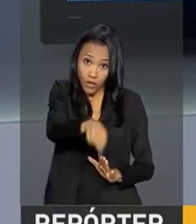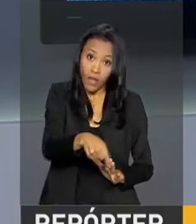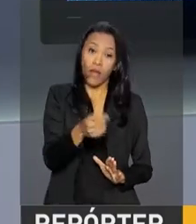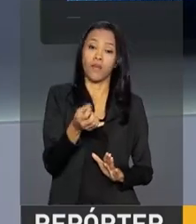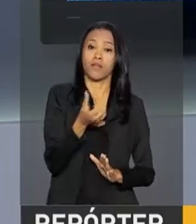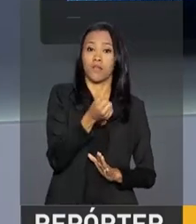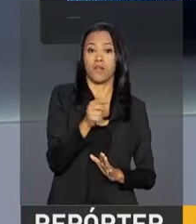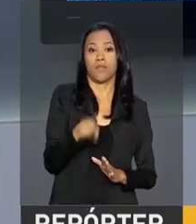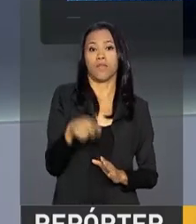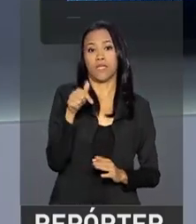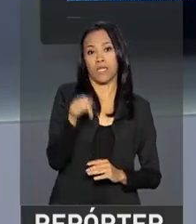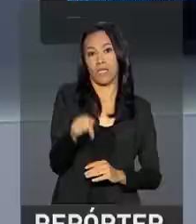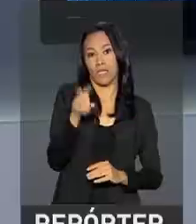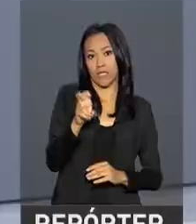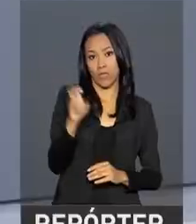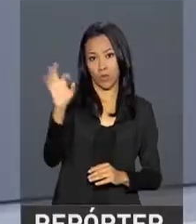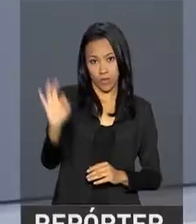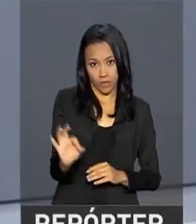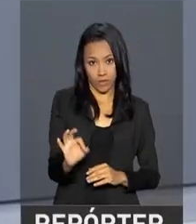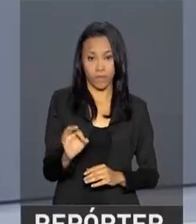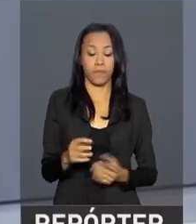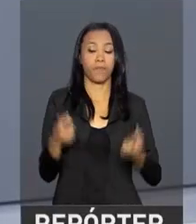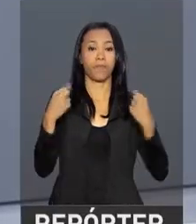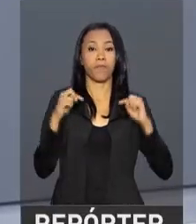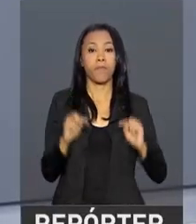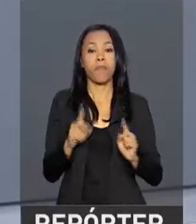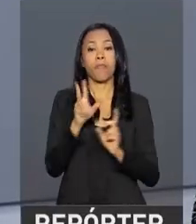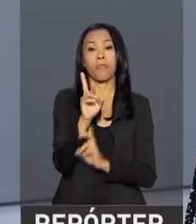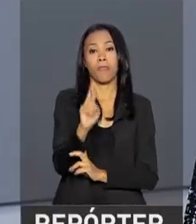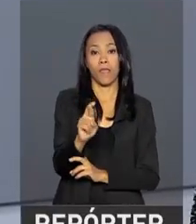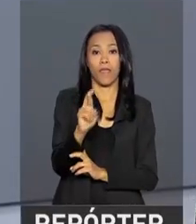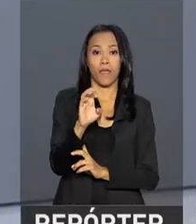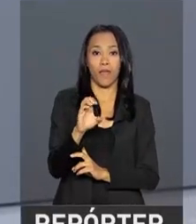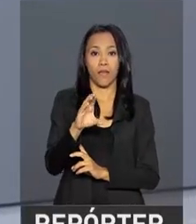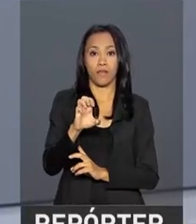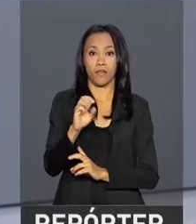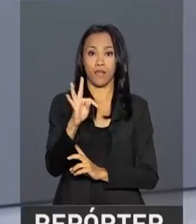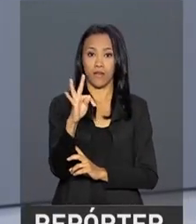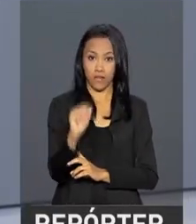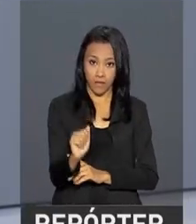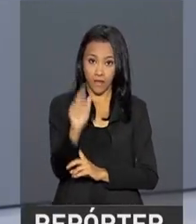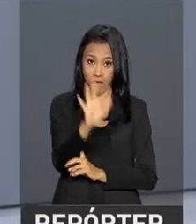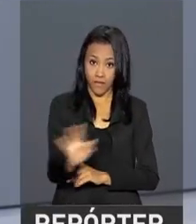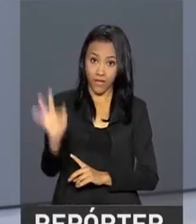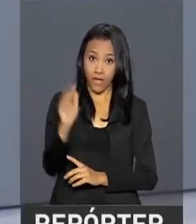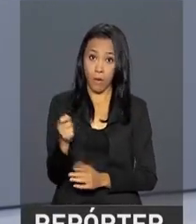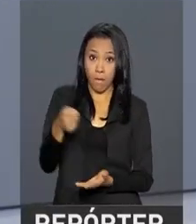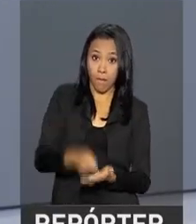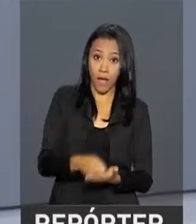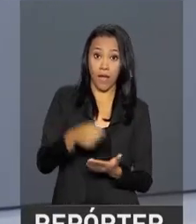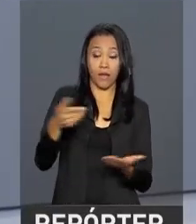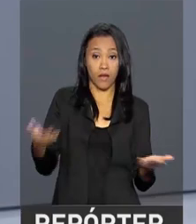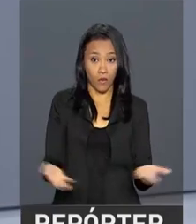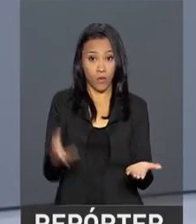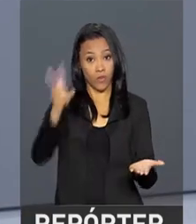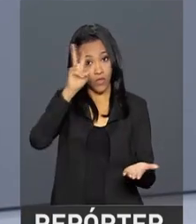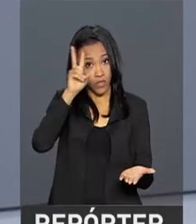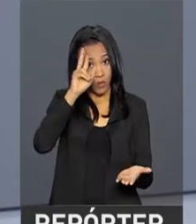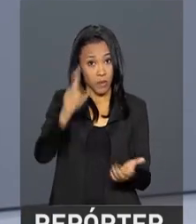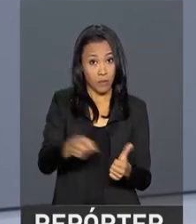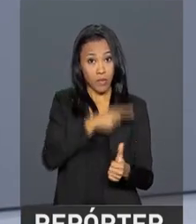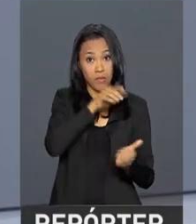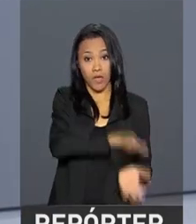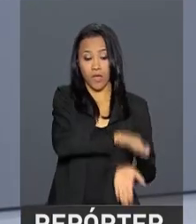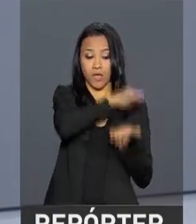6,75 por cento a receita federal paga nesta segunda feira o primeiro lote residual do imposto de renda